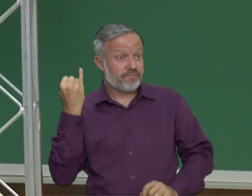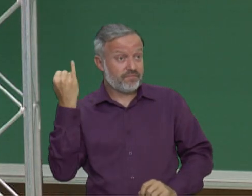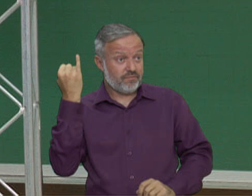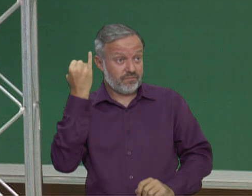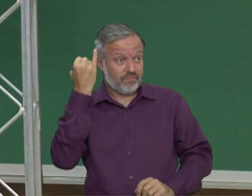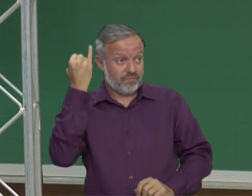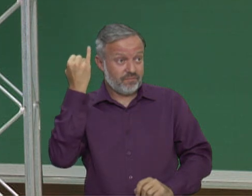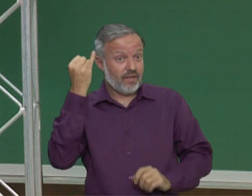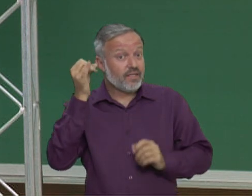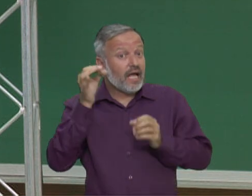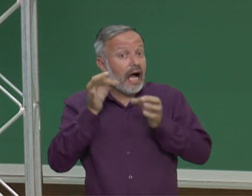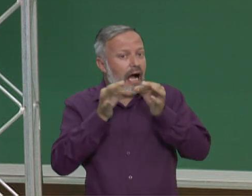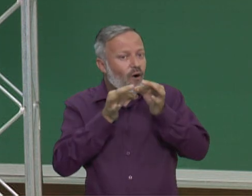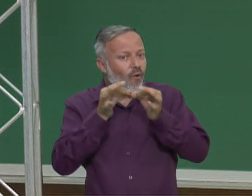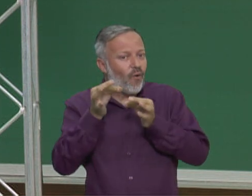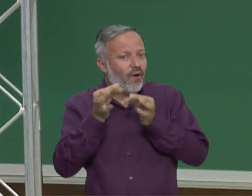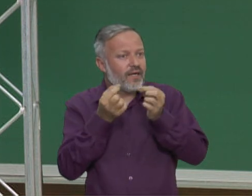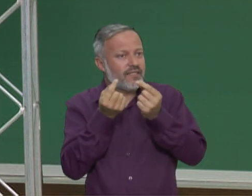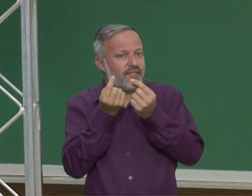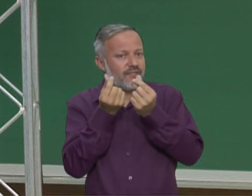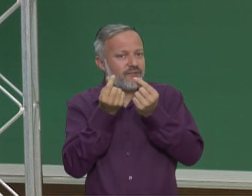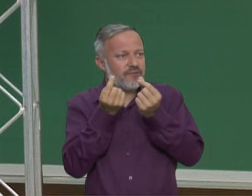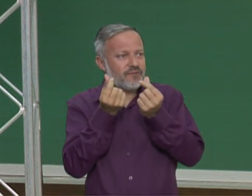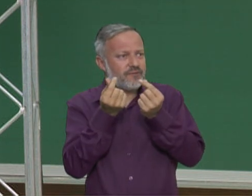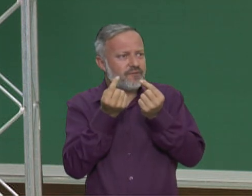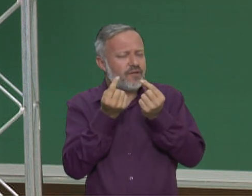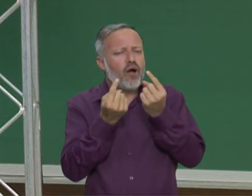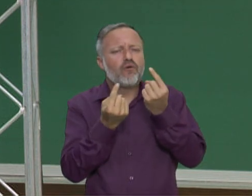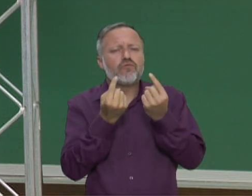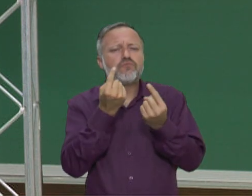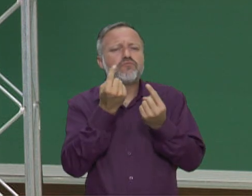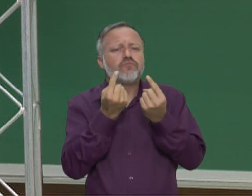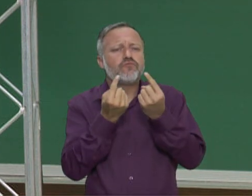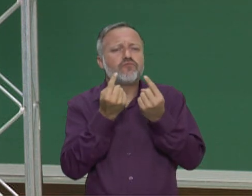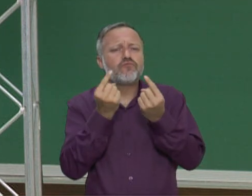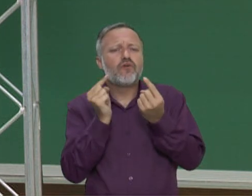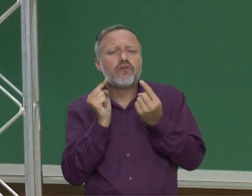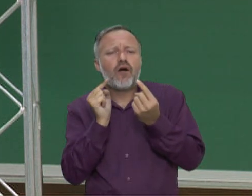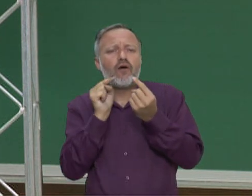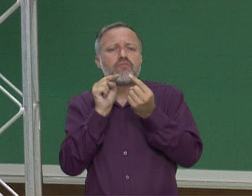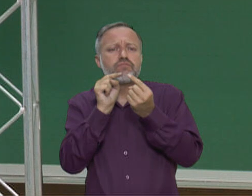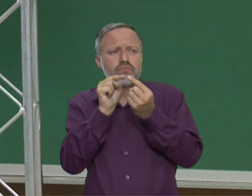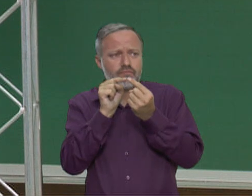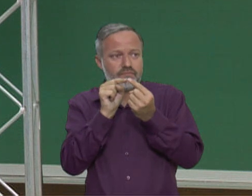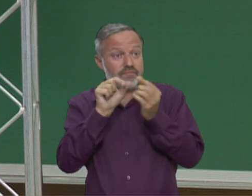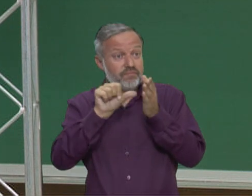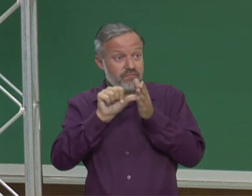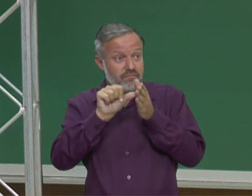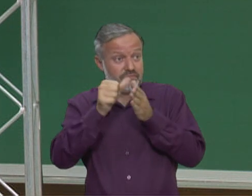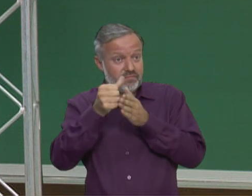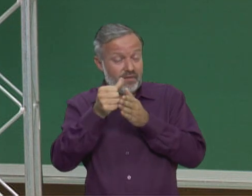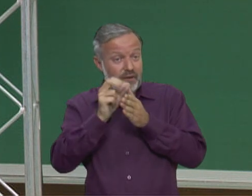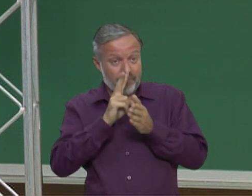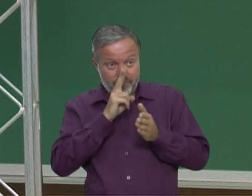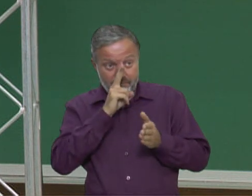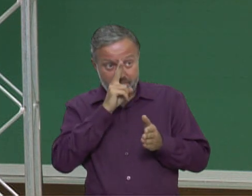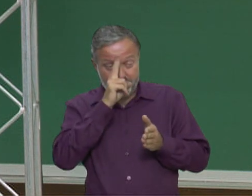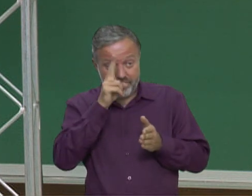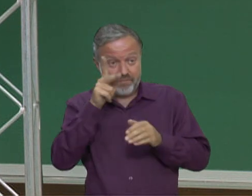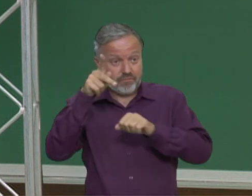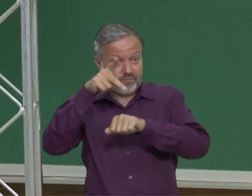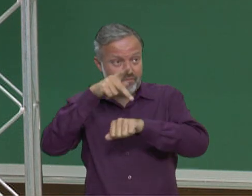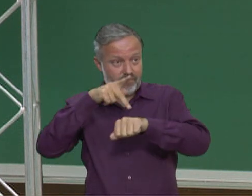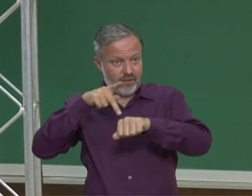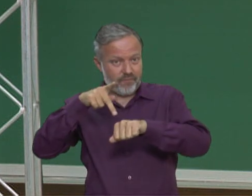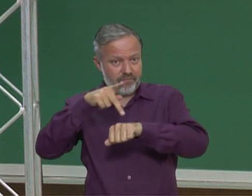dessas organizações econômicas, tá? Qual que é a função delas? Vejam só. Primeiro, deixar forte esses países